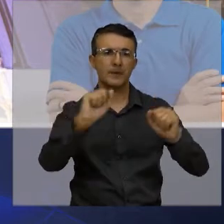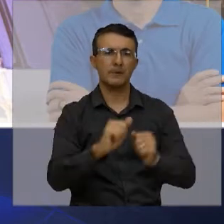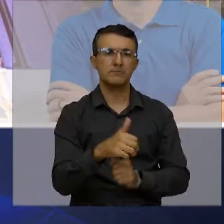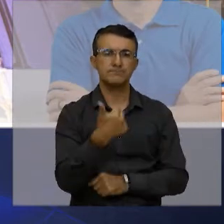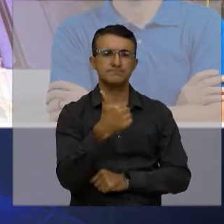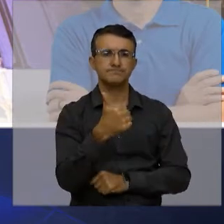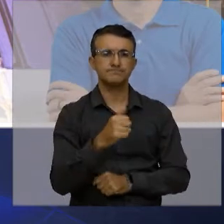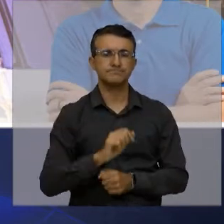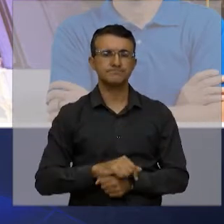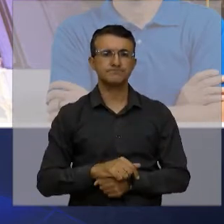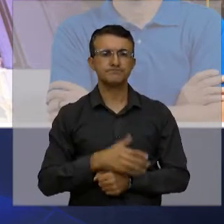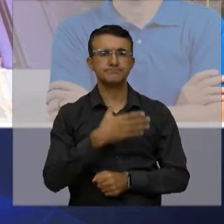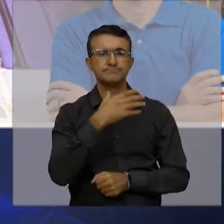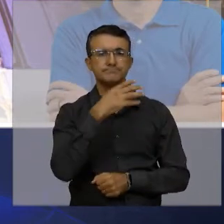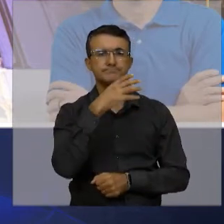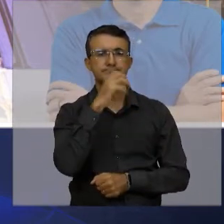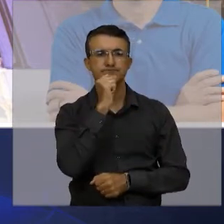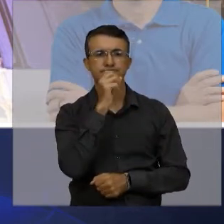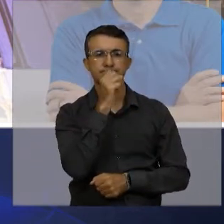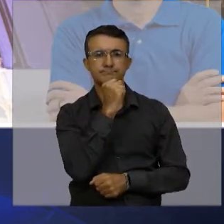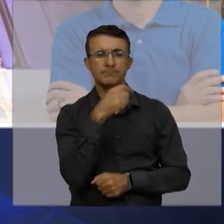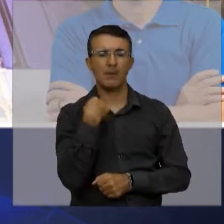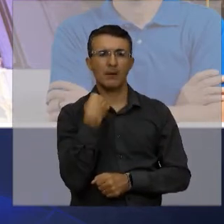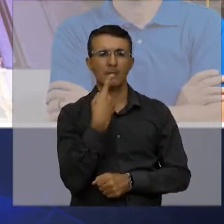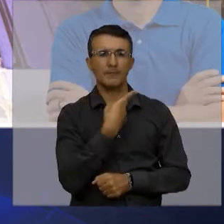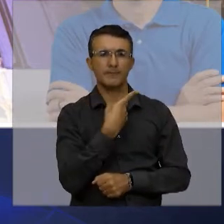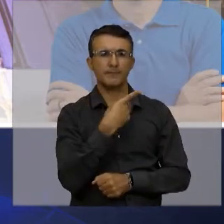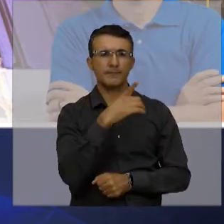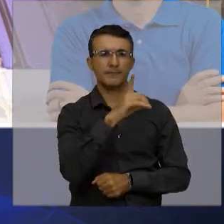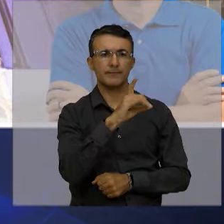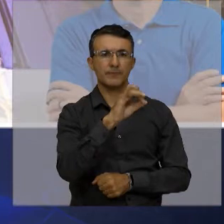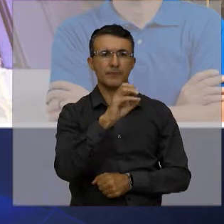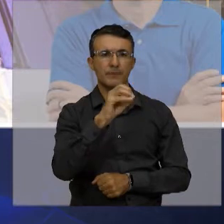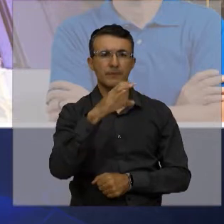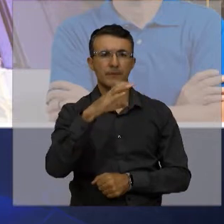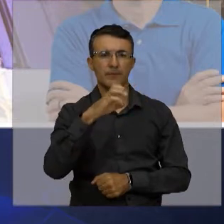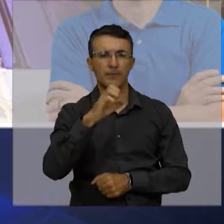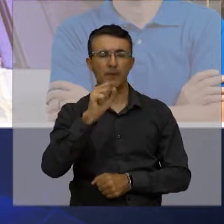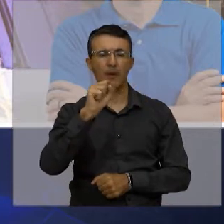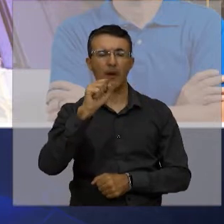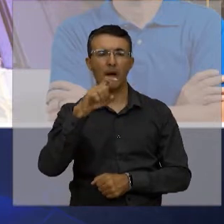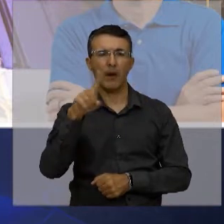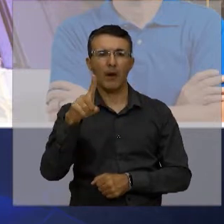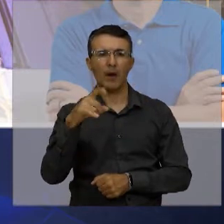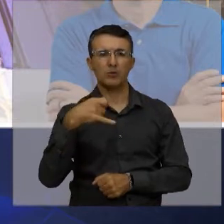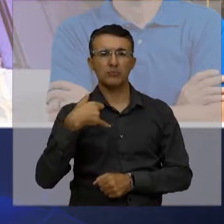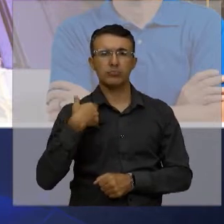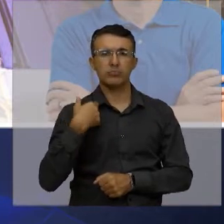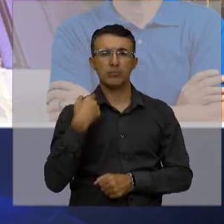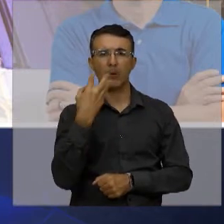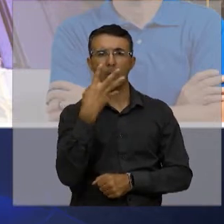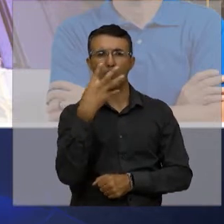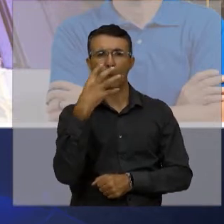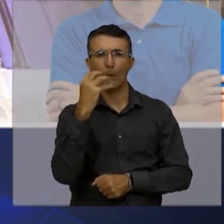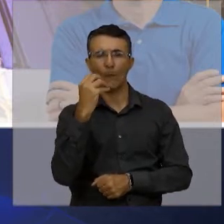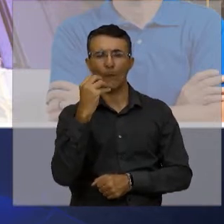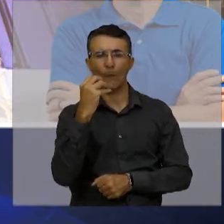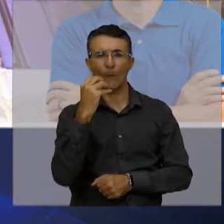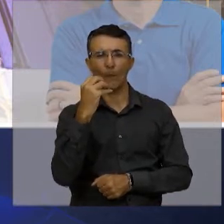No sábado, senhor presidente, a Diocese de São José dos Campos completa 40 anos